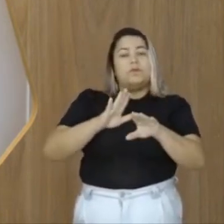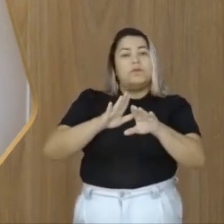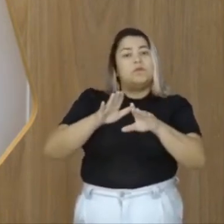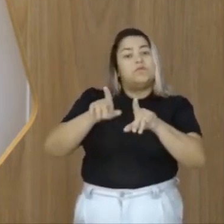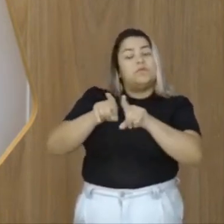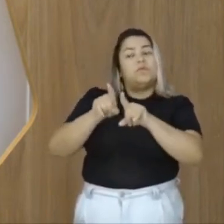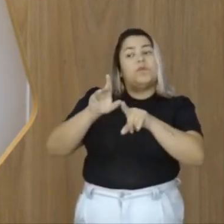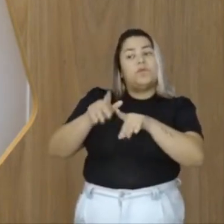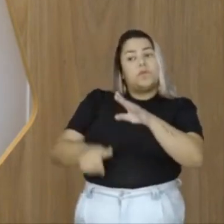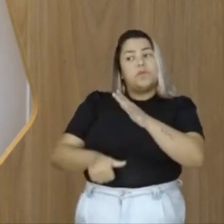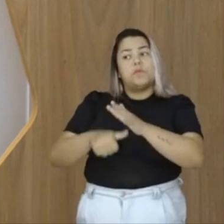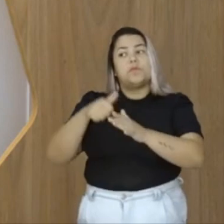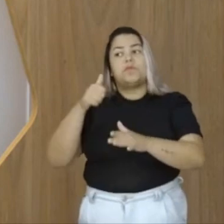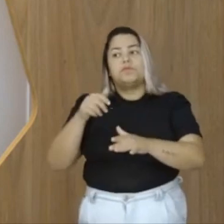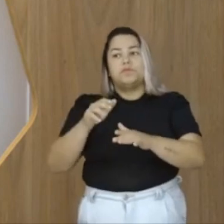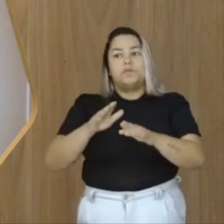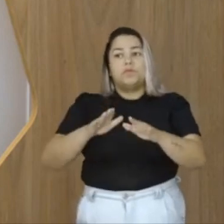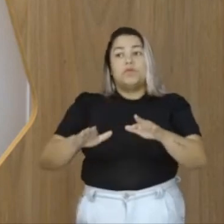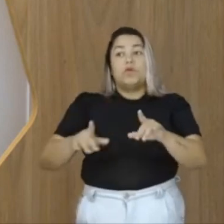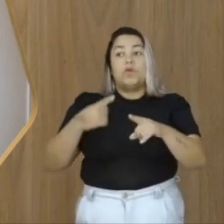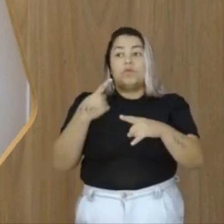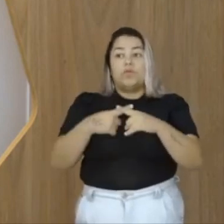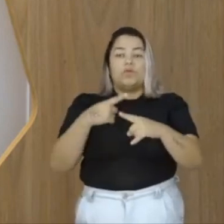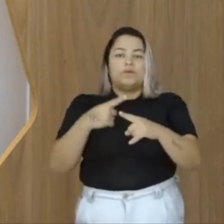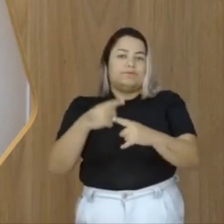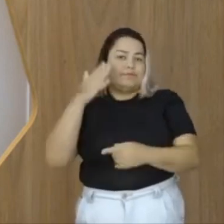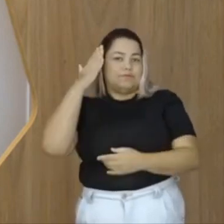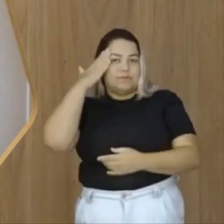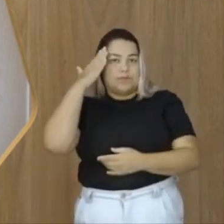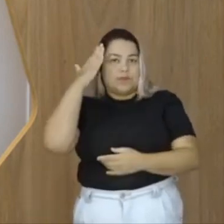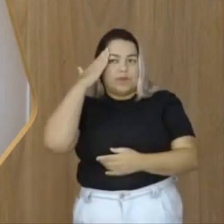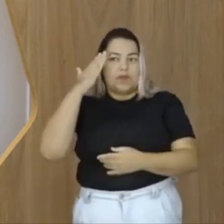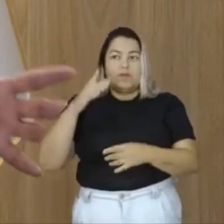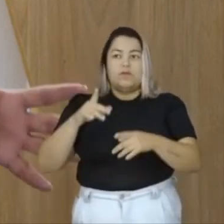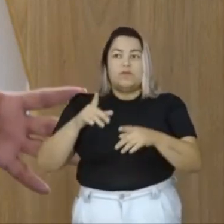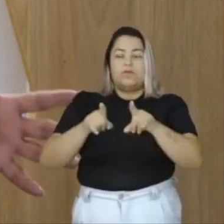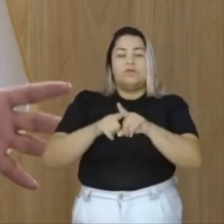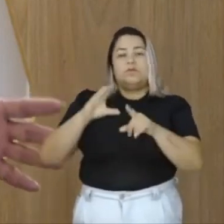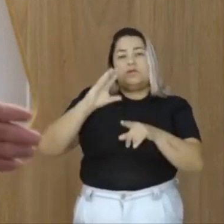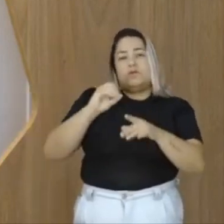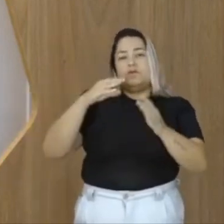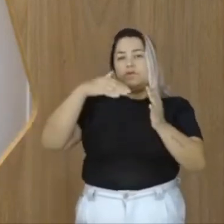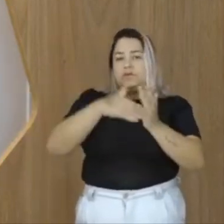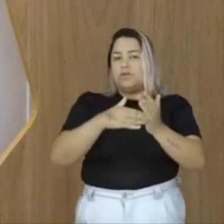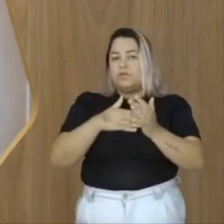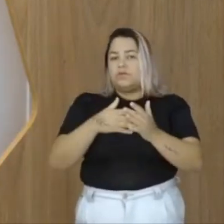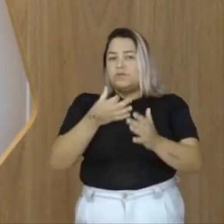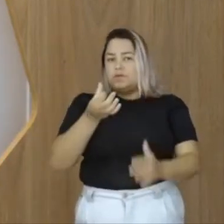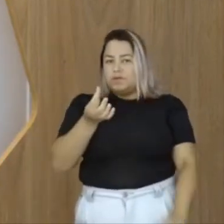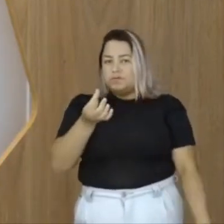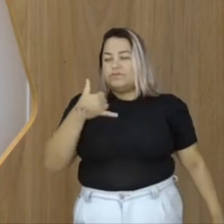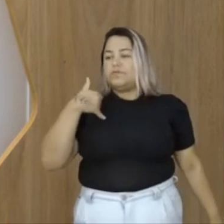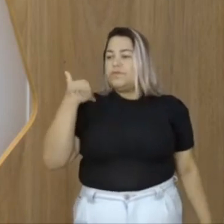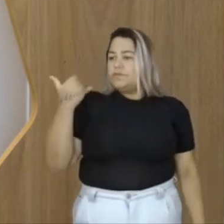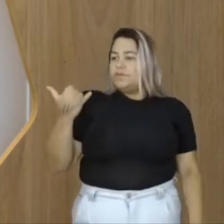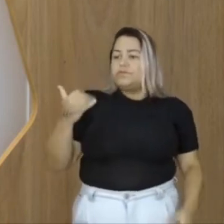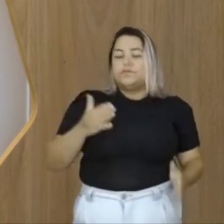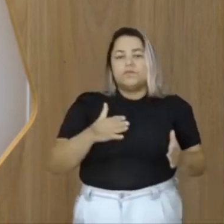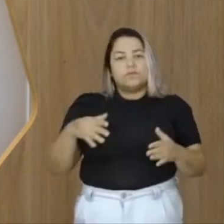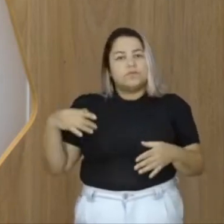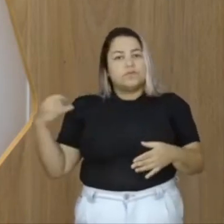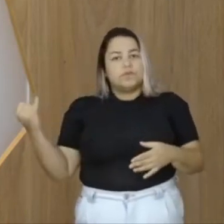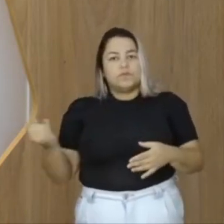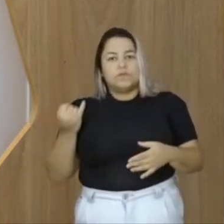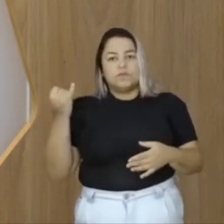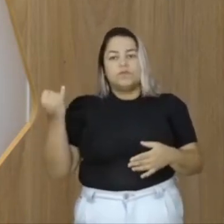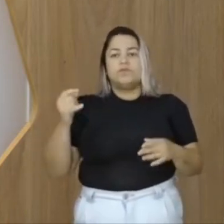essa primeira infância. Por quê? Porque ele sabe que essa primeira infância, dos 0 aos 6 anos, é a fase mais importante da vida.